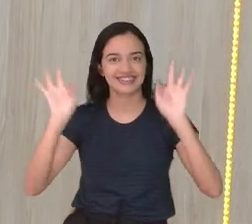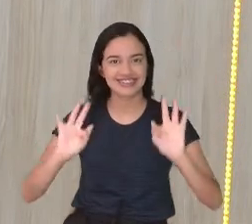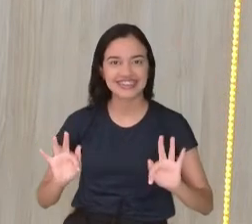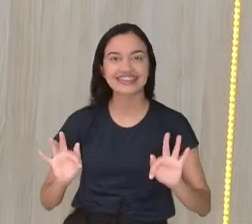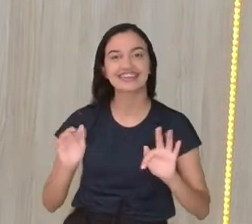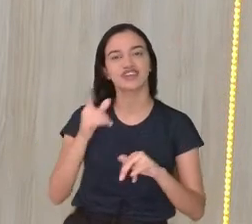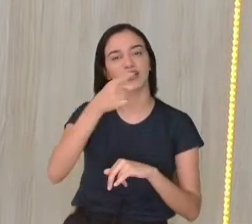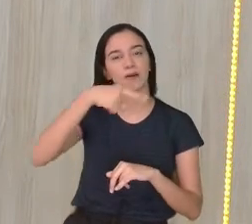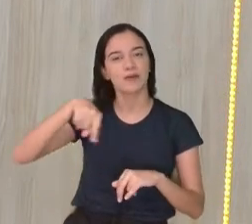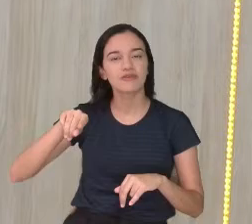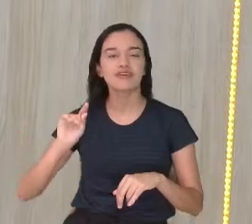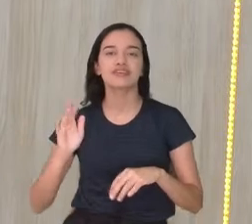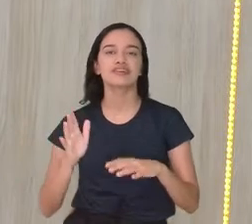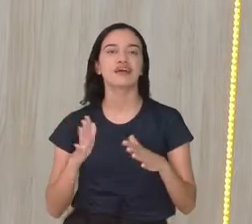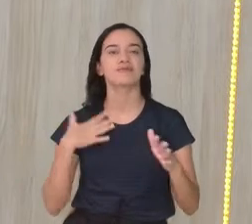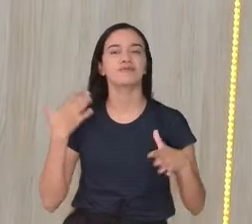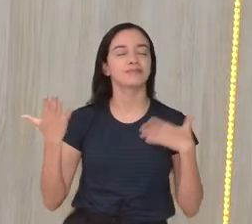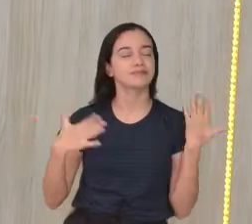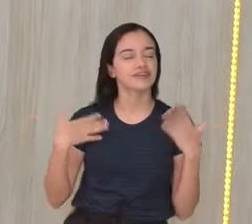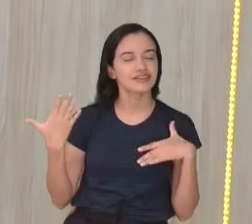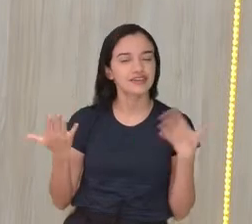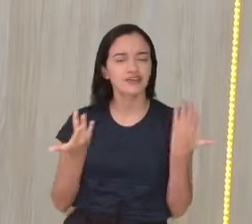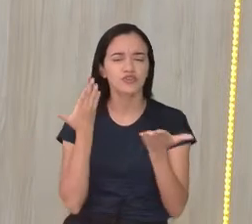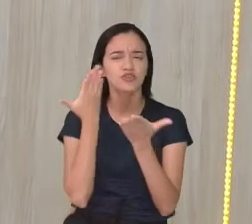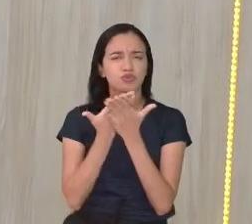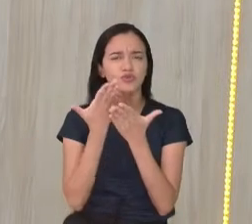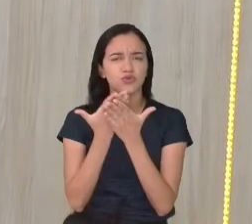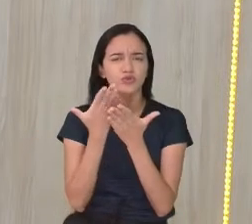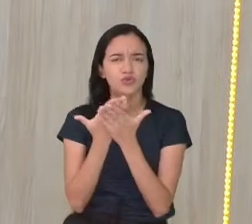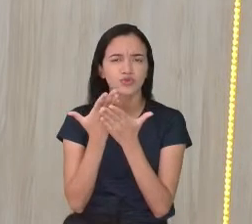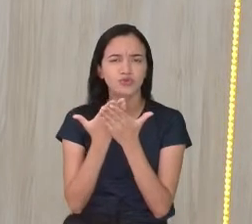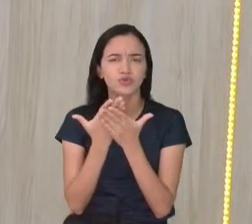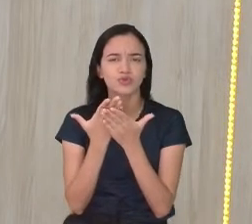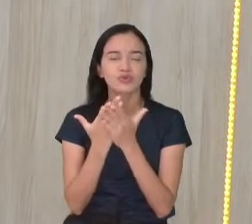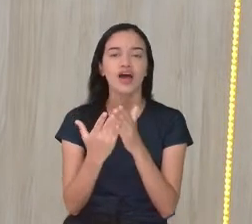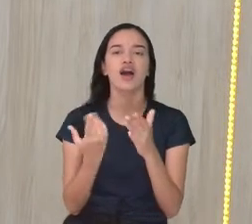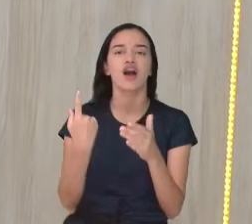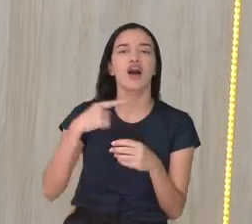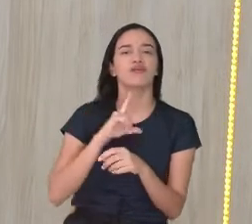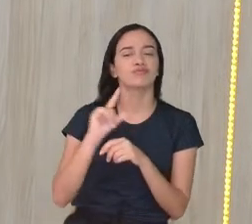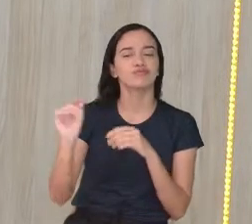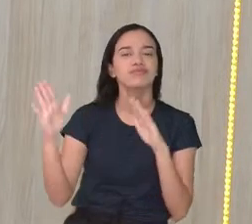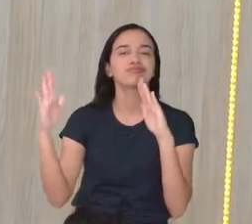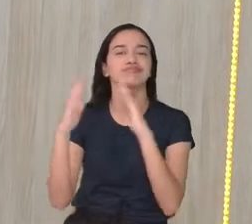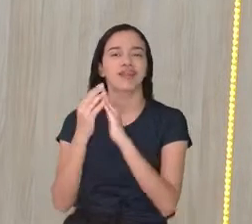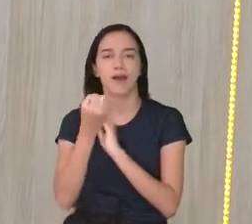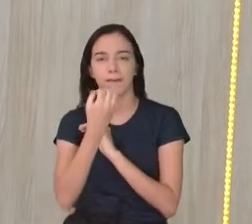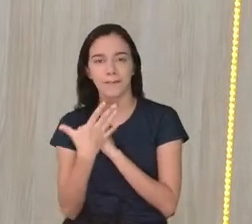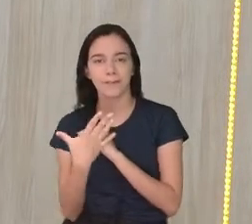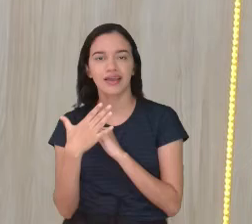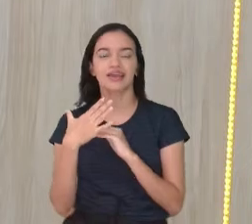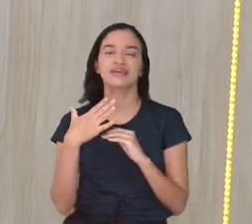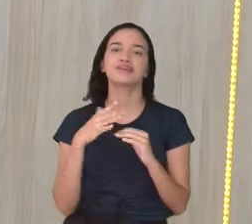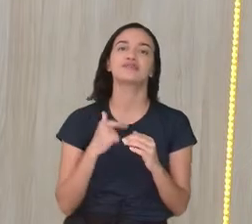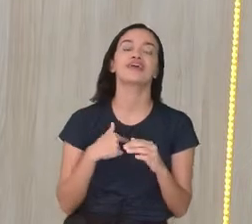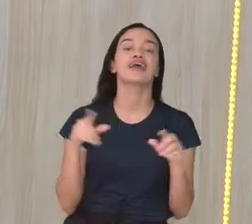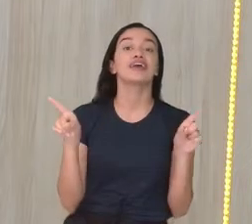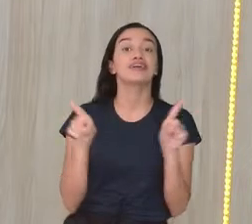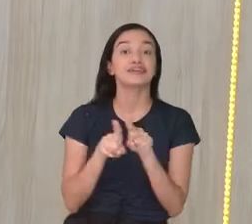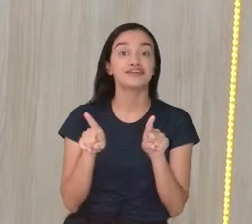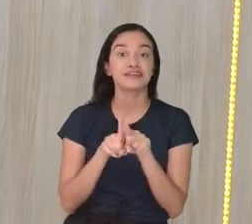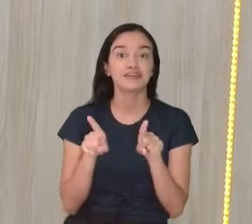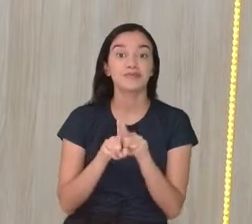para você passear aí na escola tranquilo, estudar, voltar, retornar para sua casa bem confortável e de